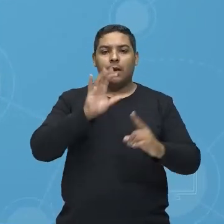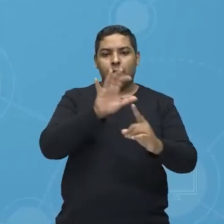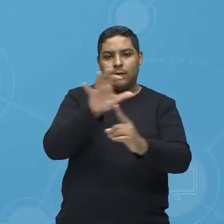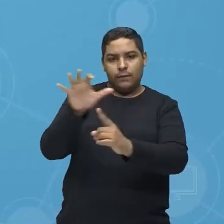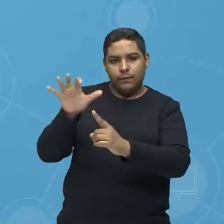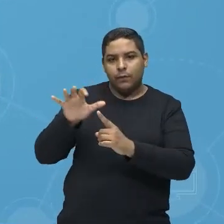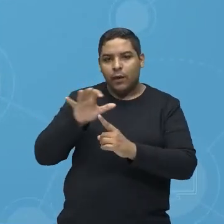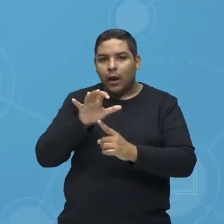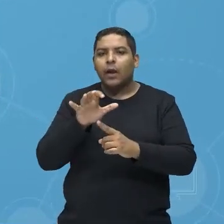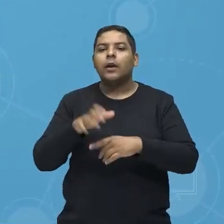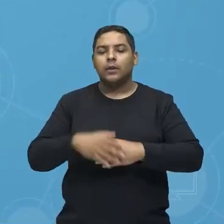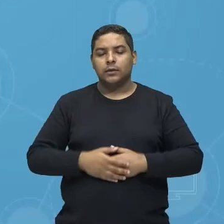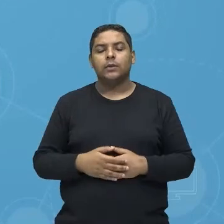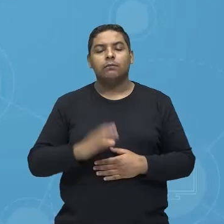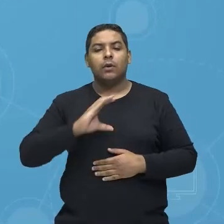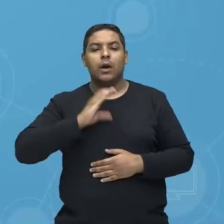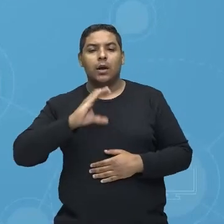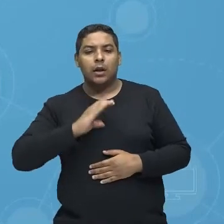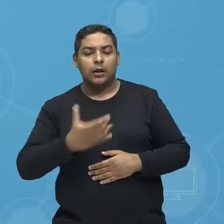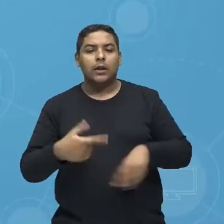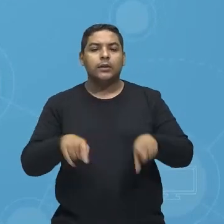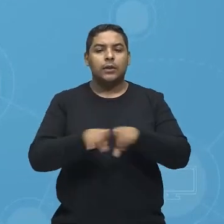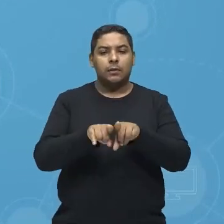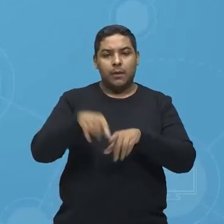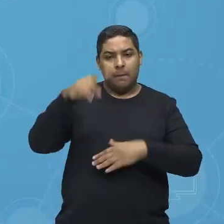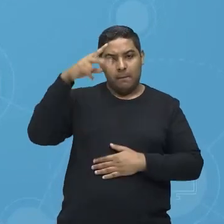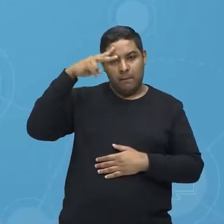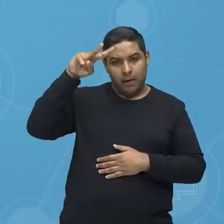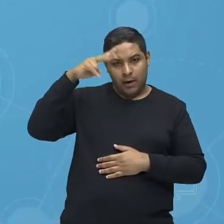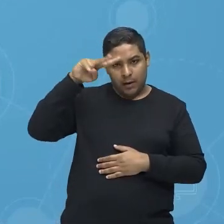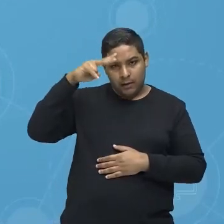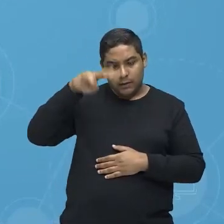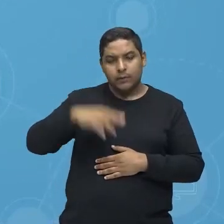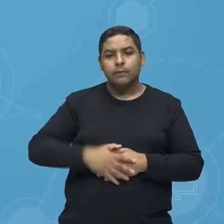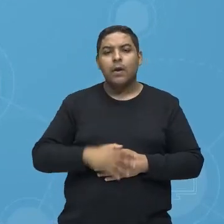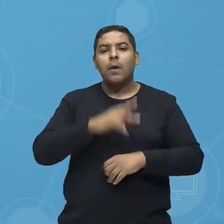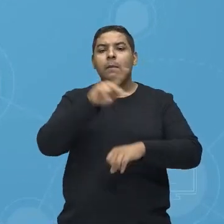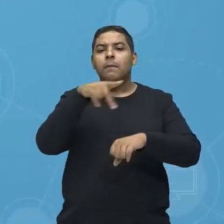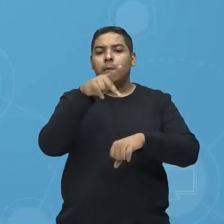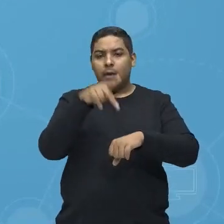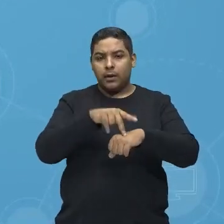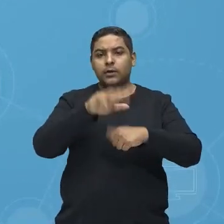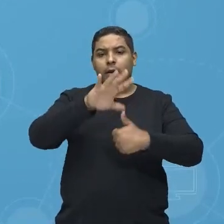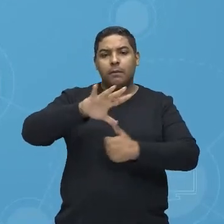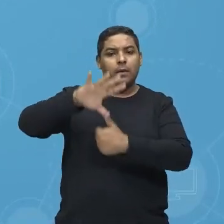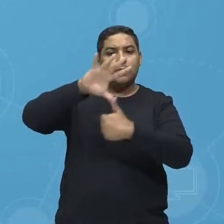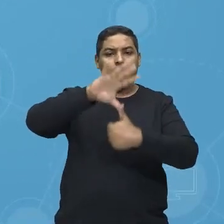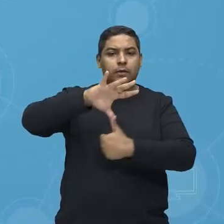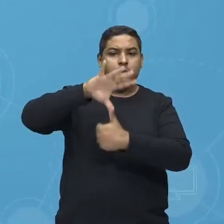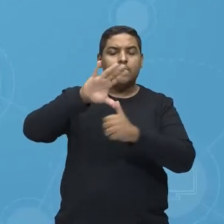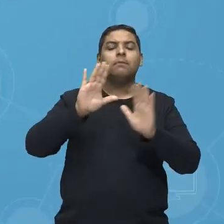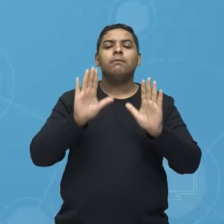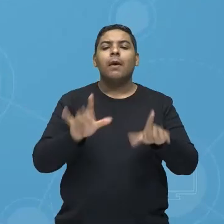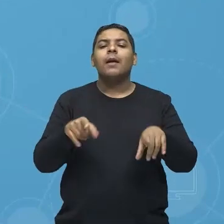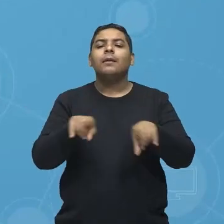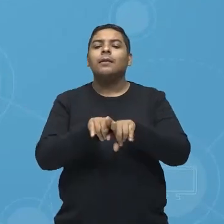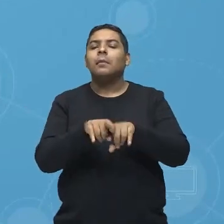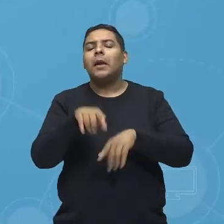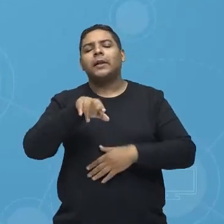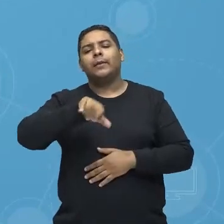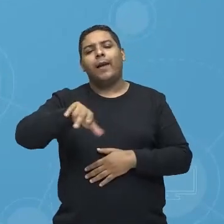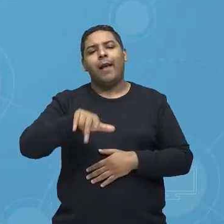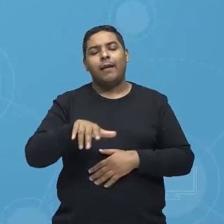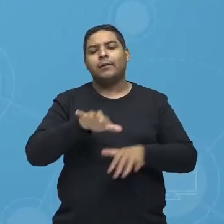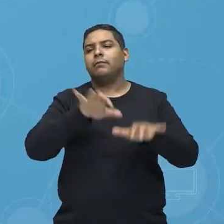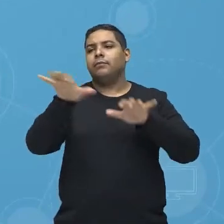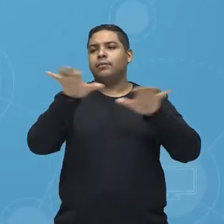muito, né, tanto no Canadá quanto no México, que são países que fazem parte da América do Norte também, mas também não fica só aí, né? Os